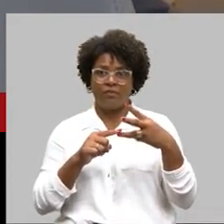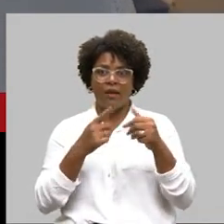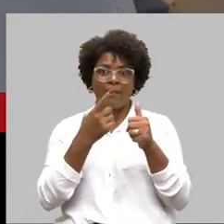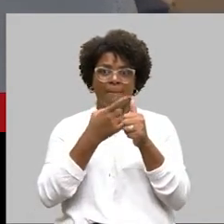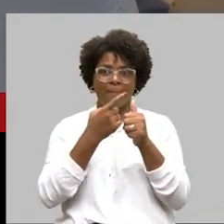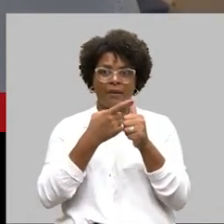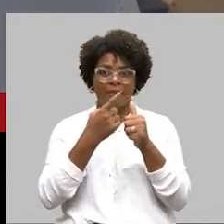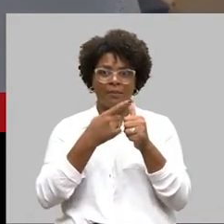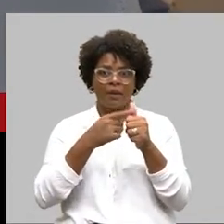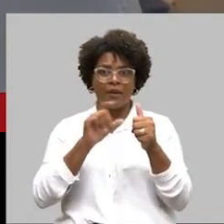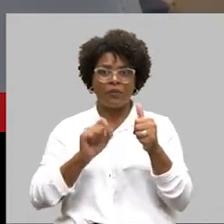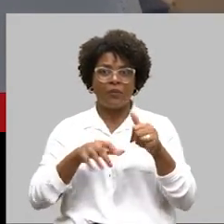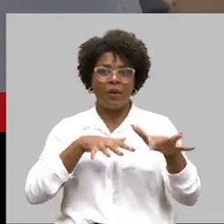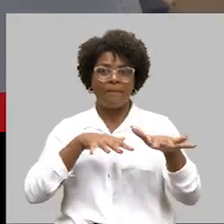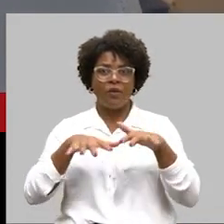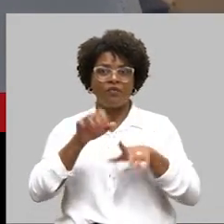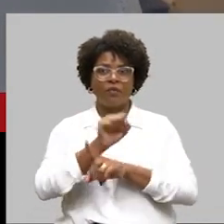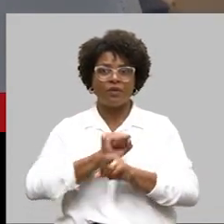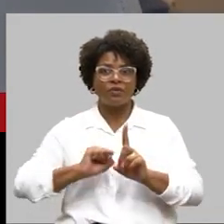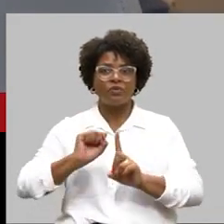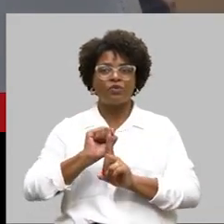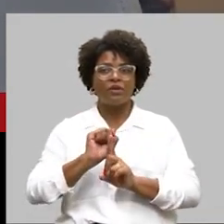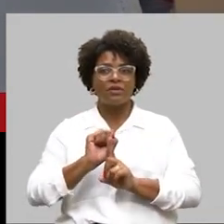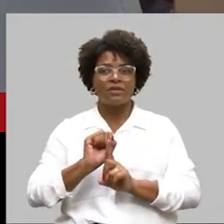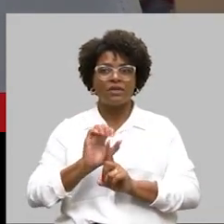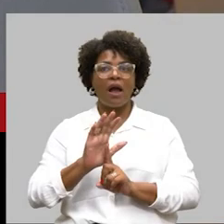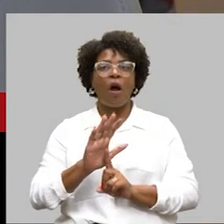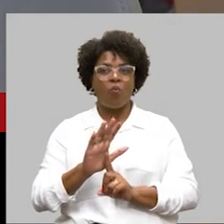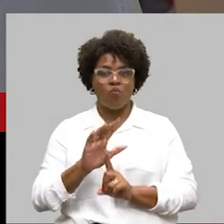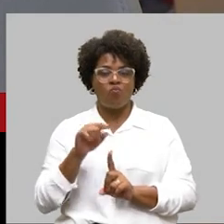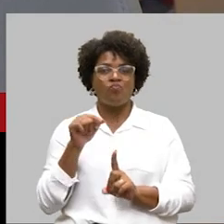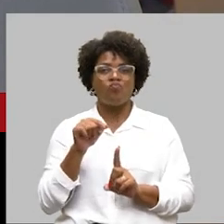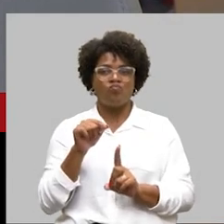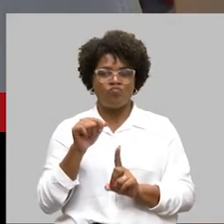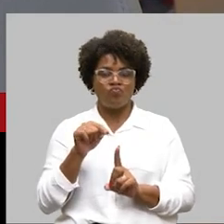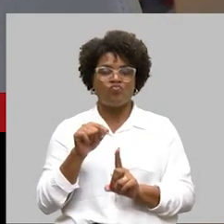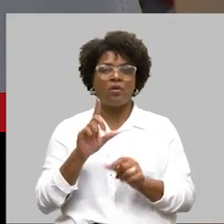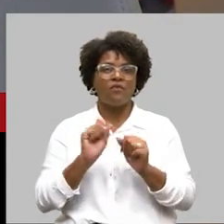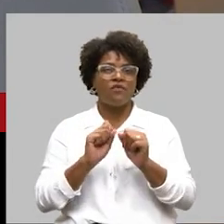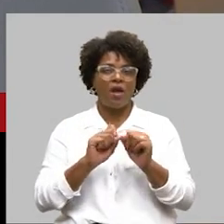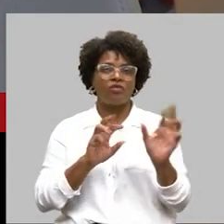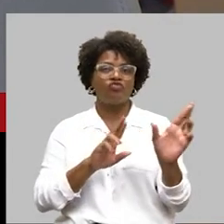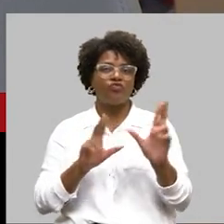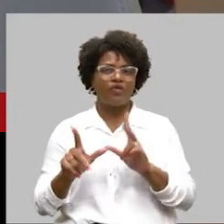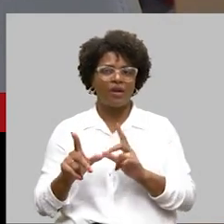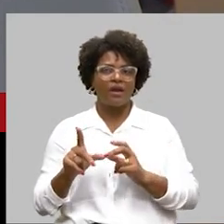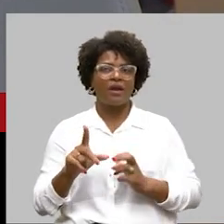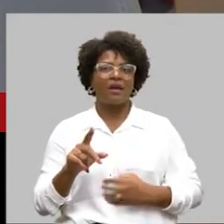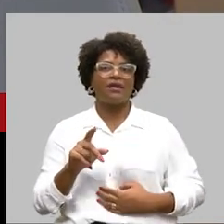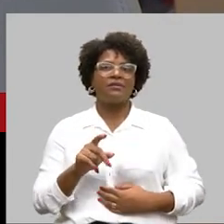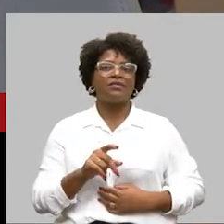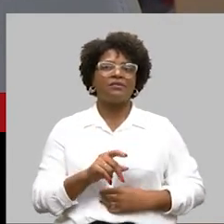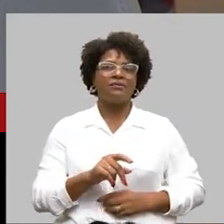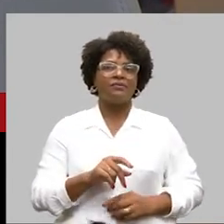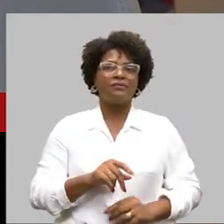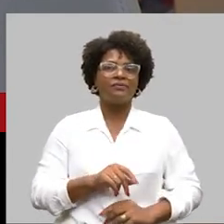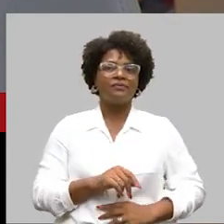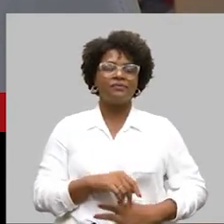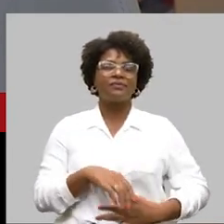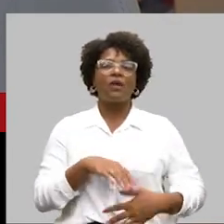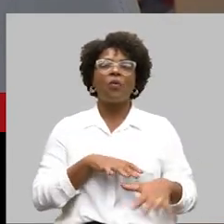tripé são os movimentos sociais organizados é eles é que fazem a diferença nos últimos 25 anos deste